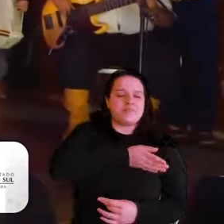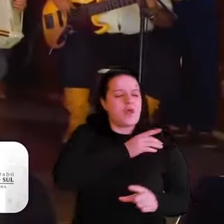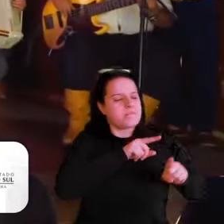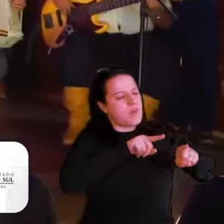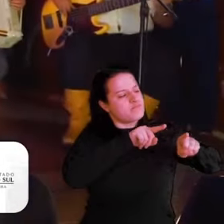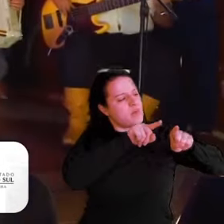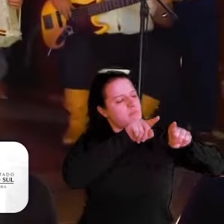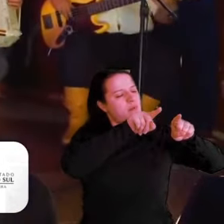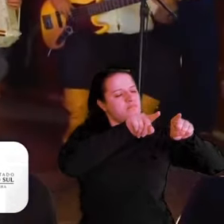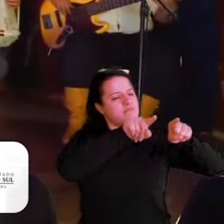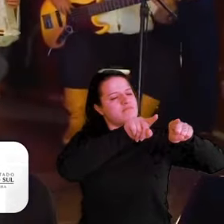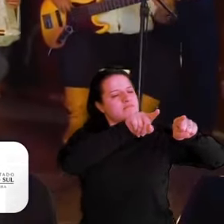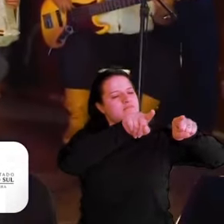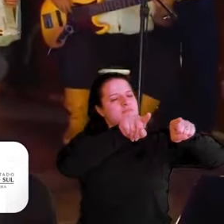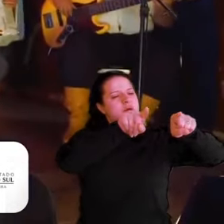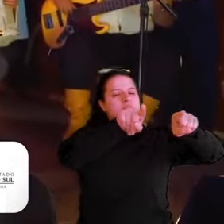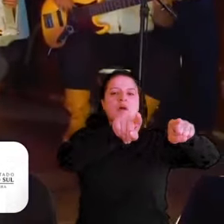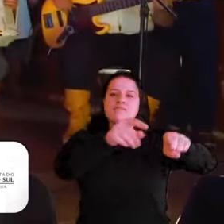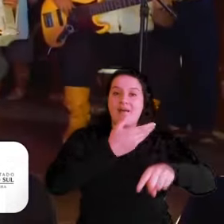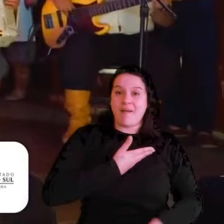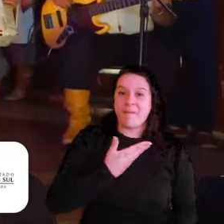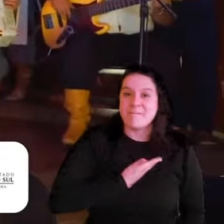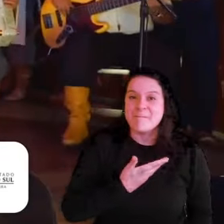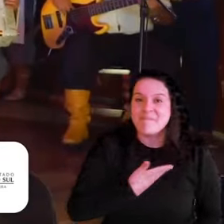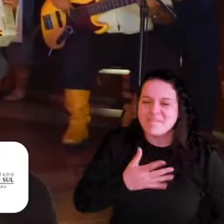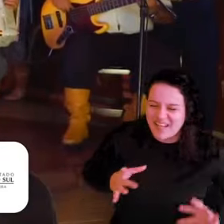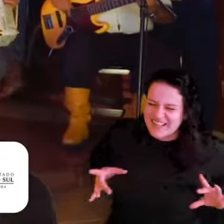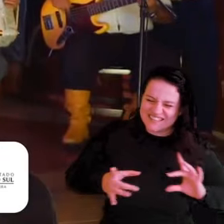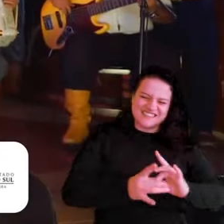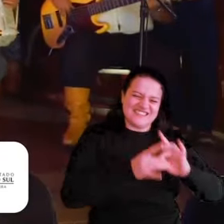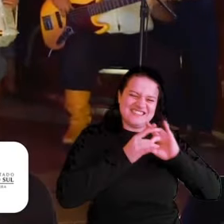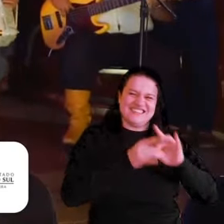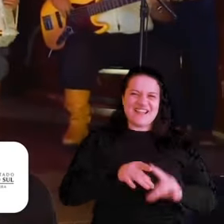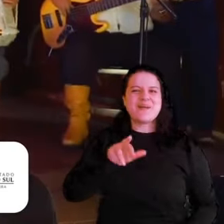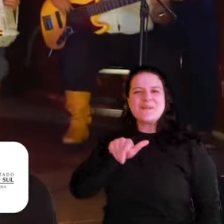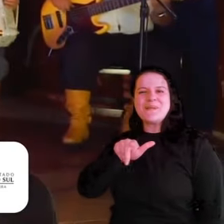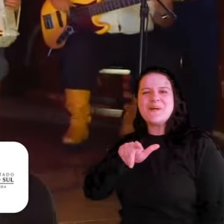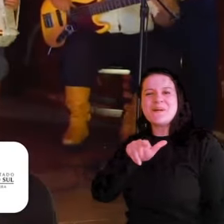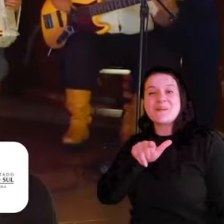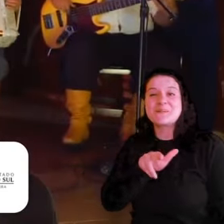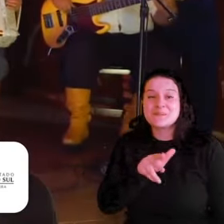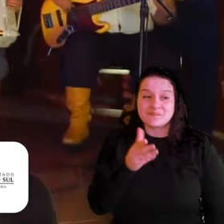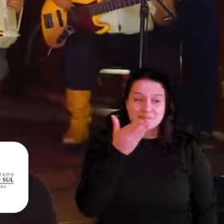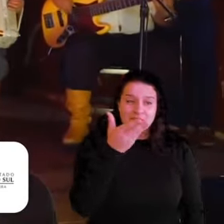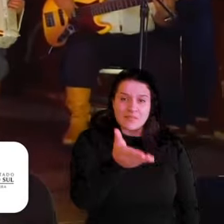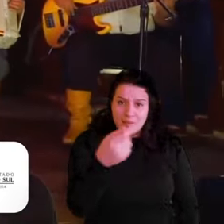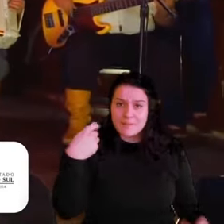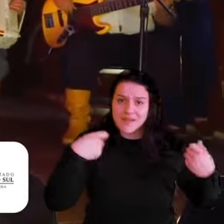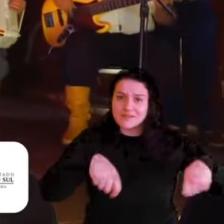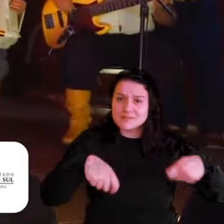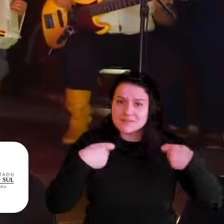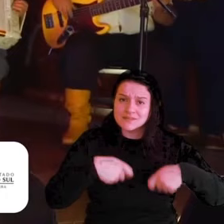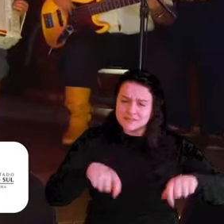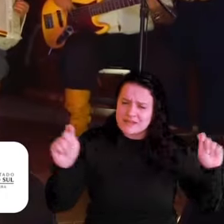alma e coração. Além de sermos amigos, te considero irmão. Se